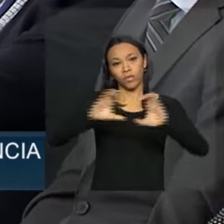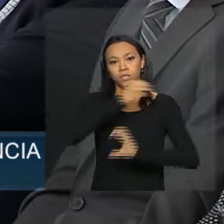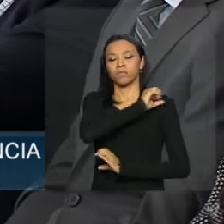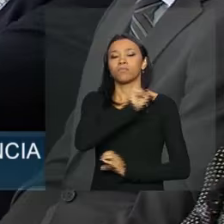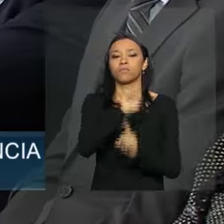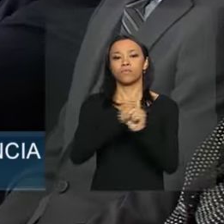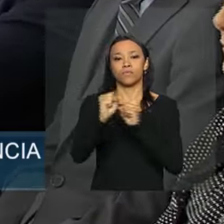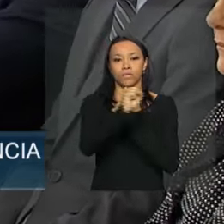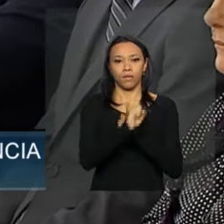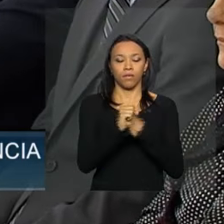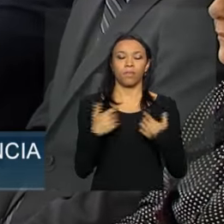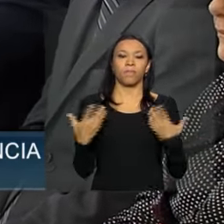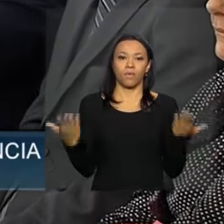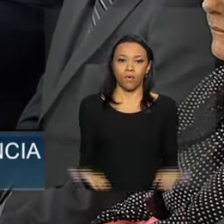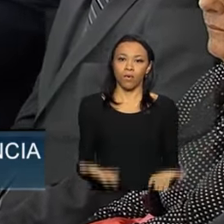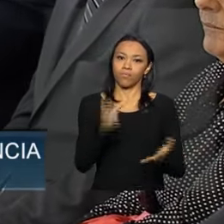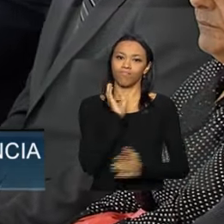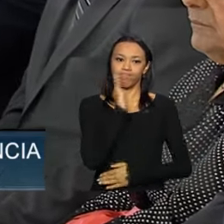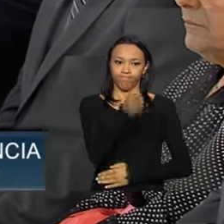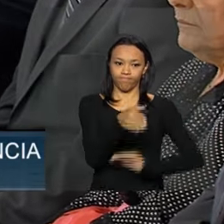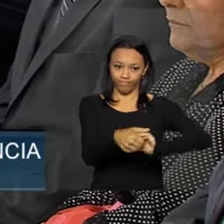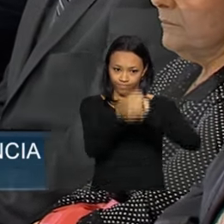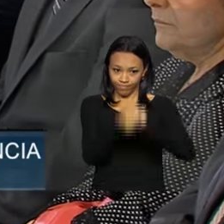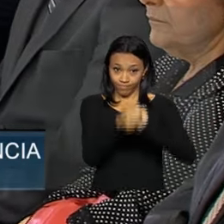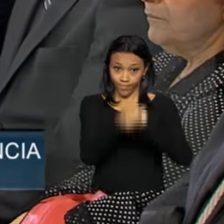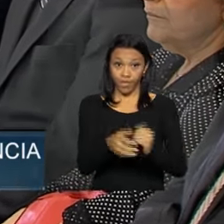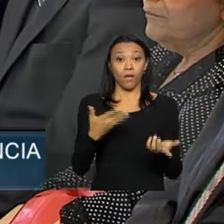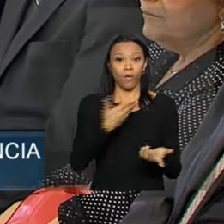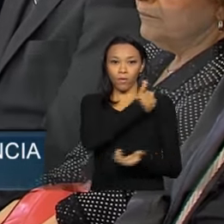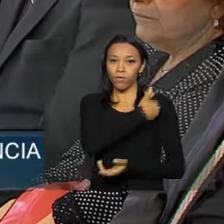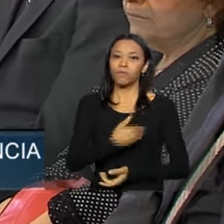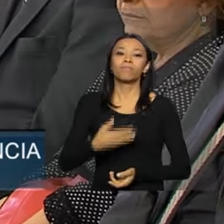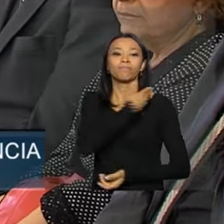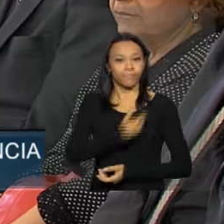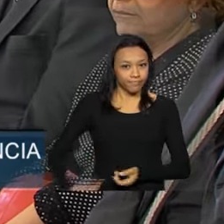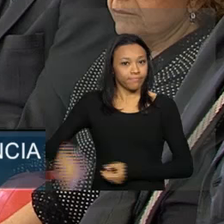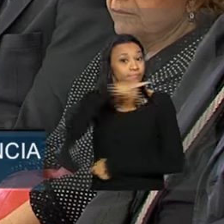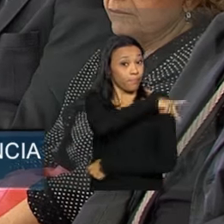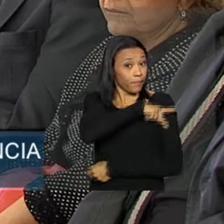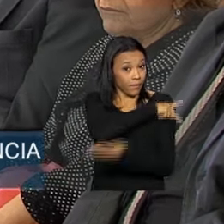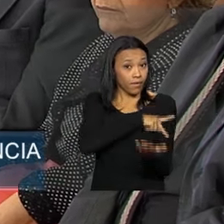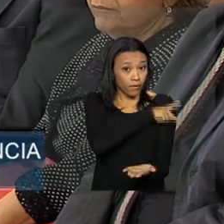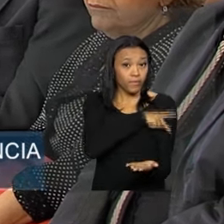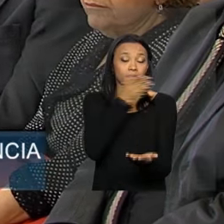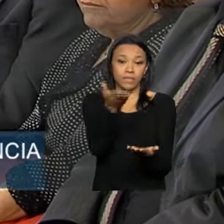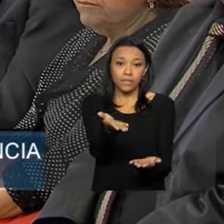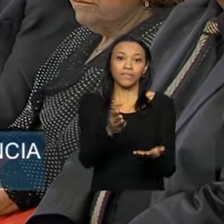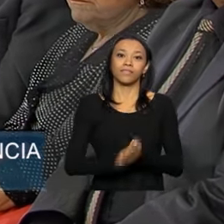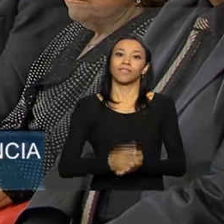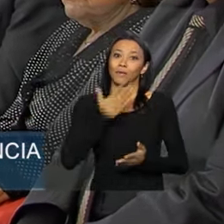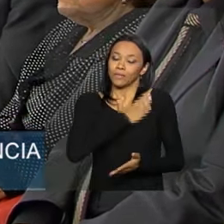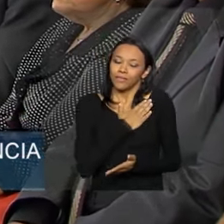Social. Queria dirigir um cumprimento ao governador do Piauí, Wellington Dias, nosso querido índio.